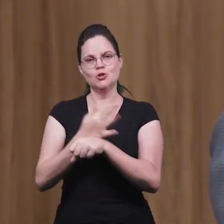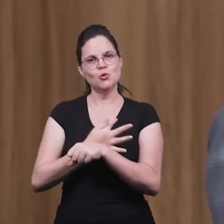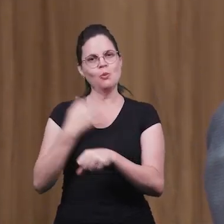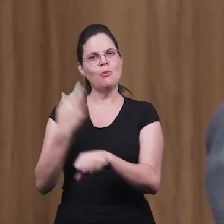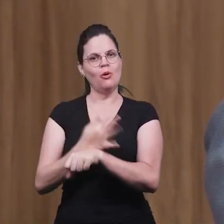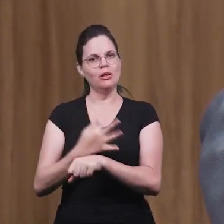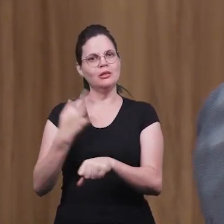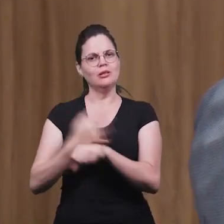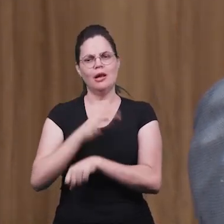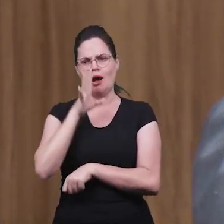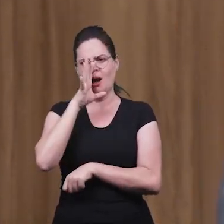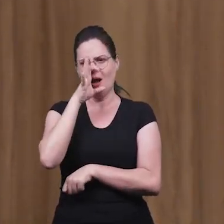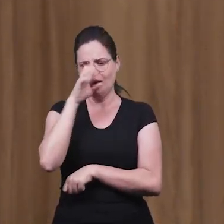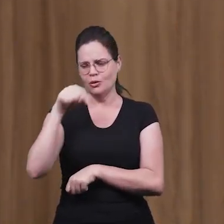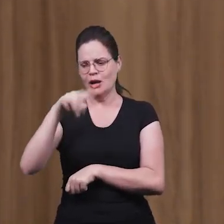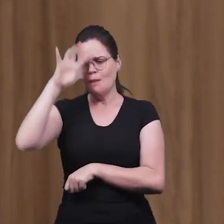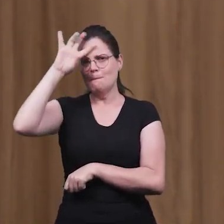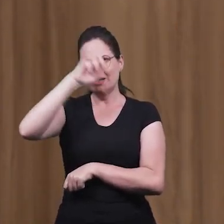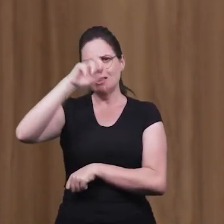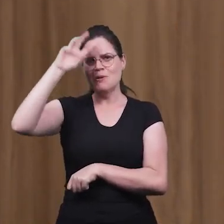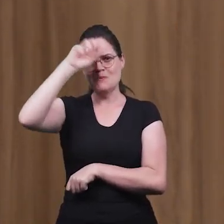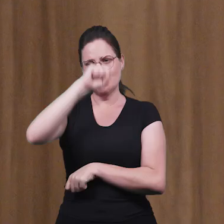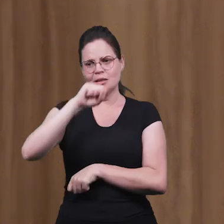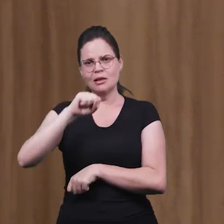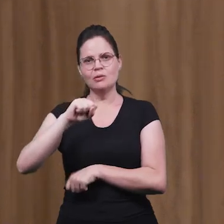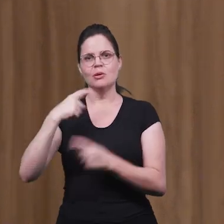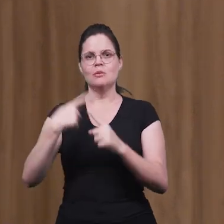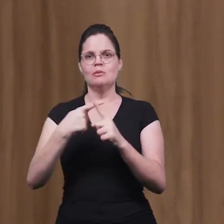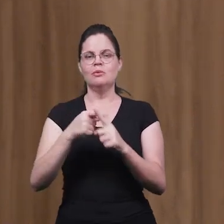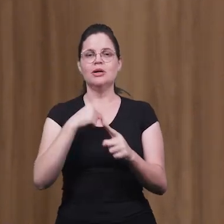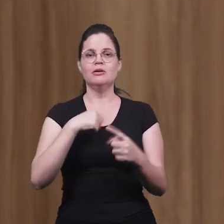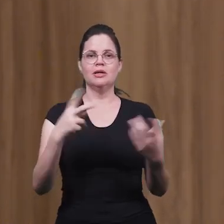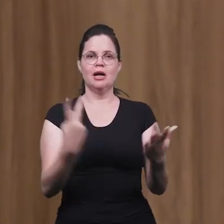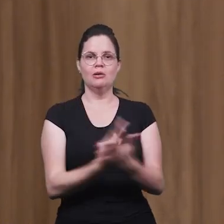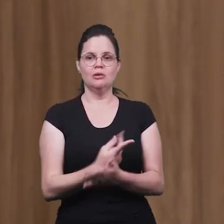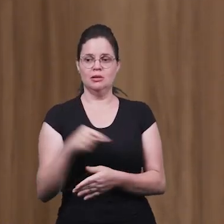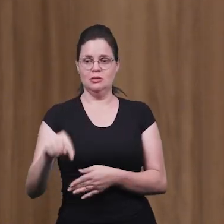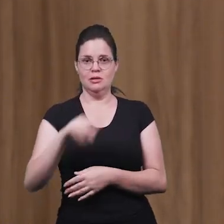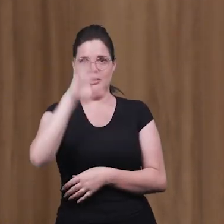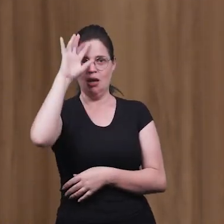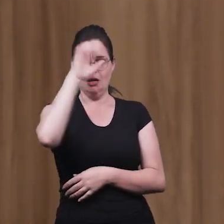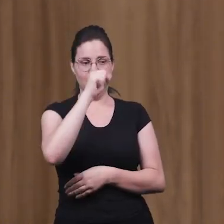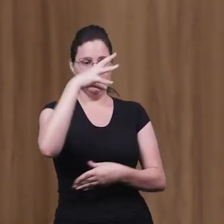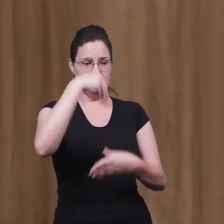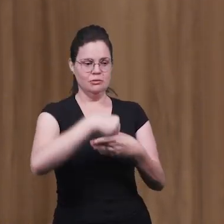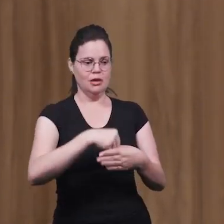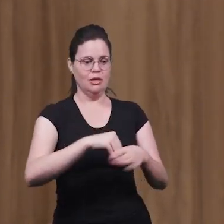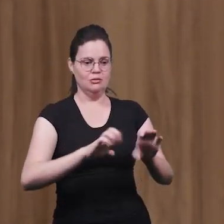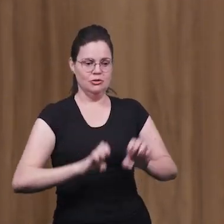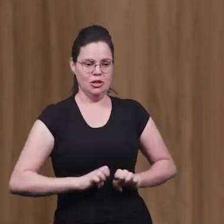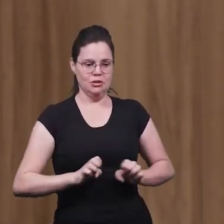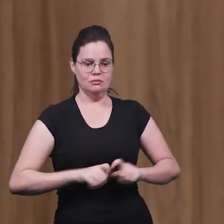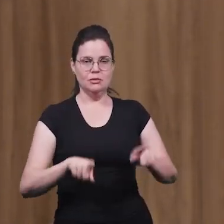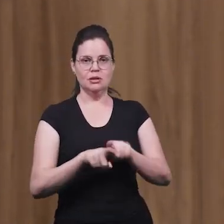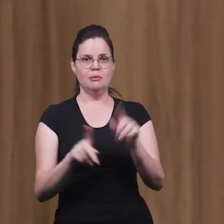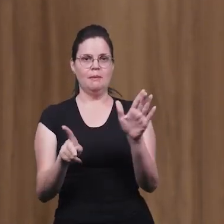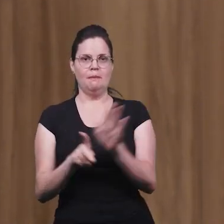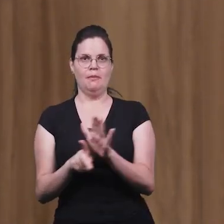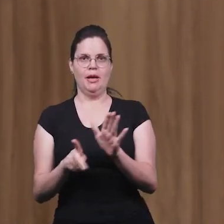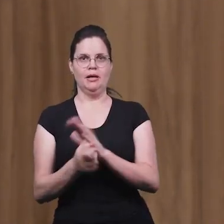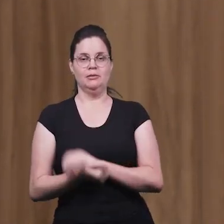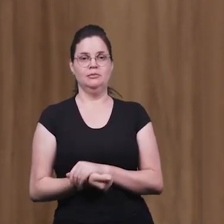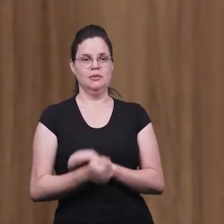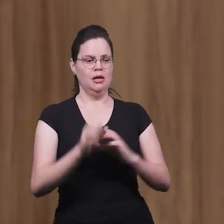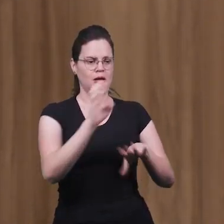ela possuía. E o que ela possuía era aquilo que ela herdou de Éfeso, de Esmirna e de Pérgamo. Ou seja, a palavra, o corpo